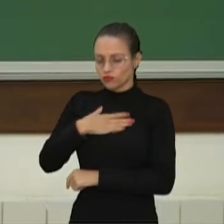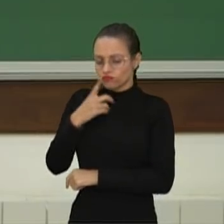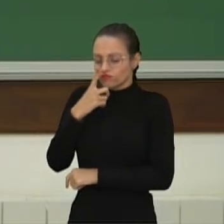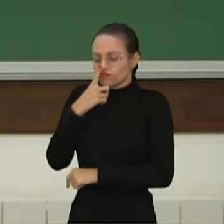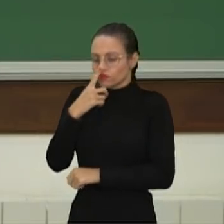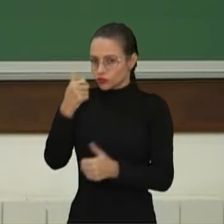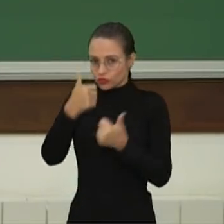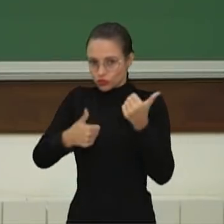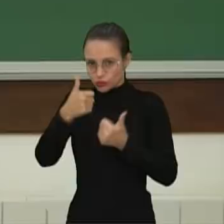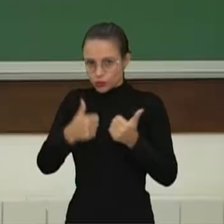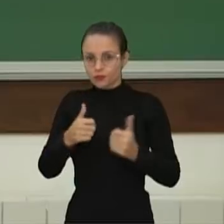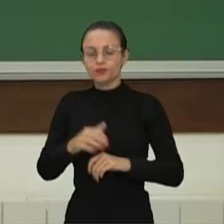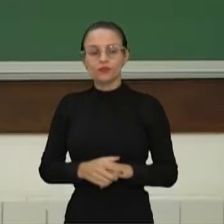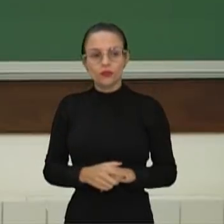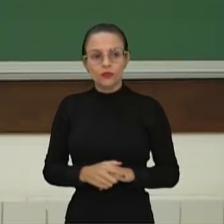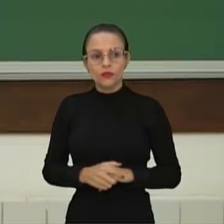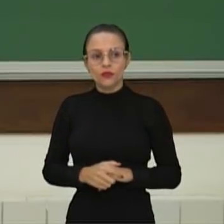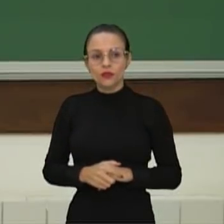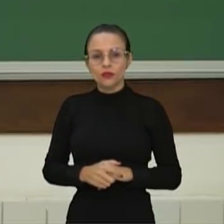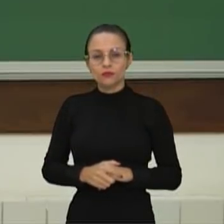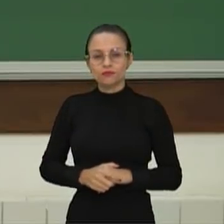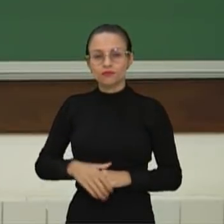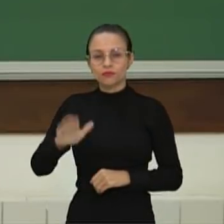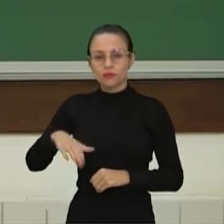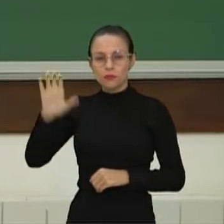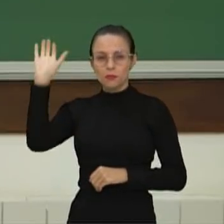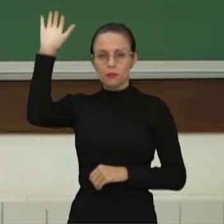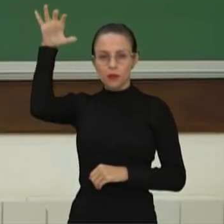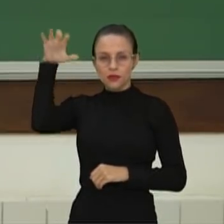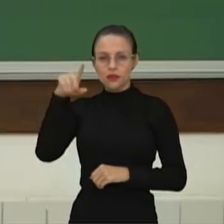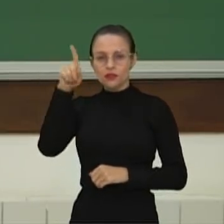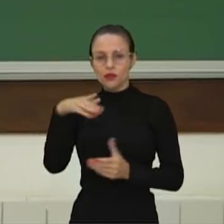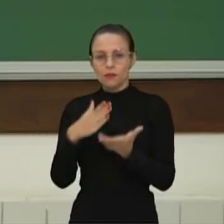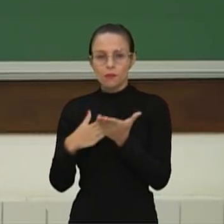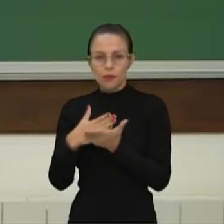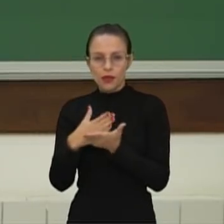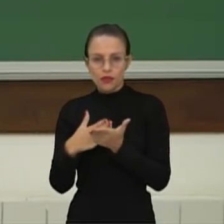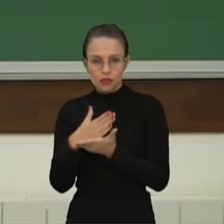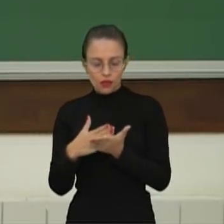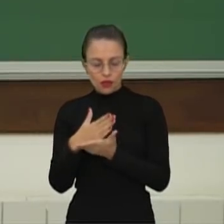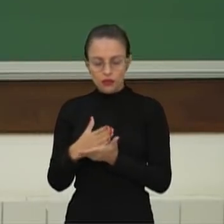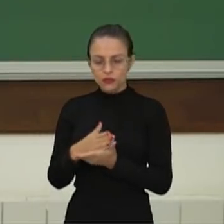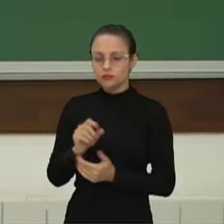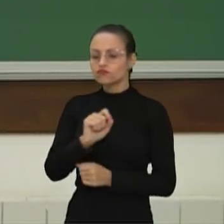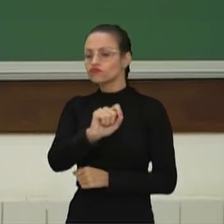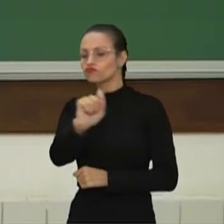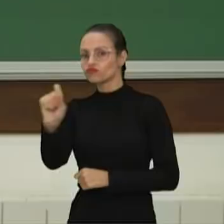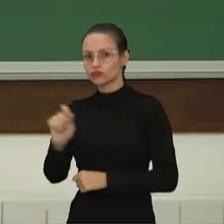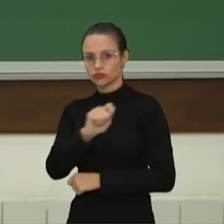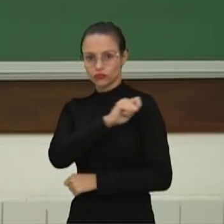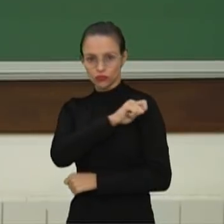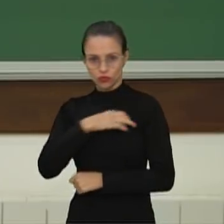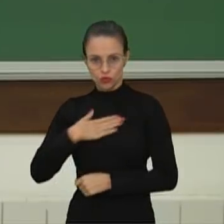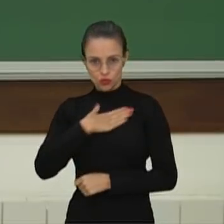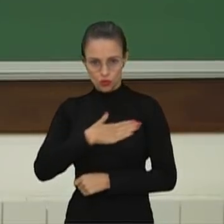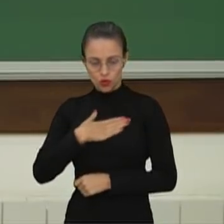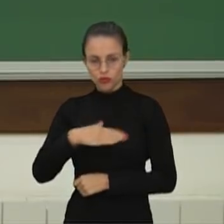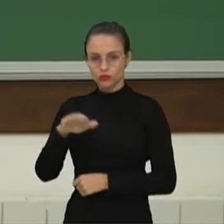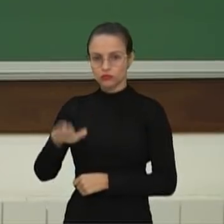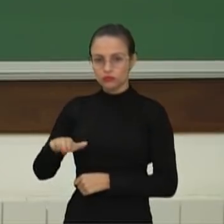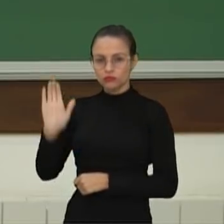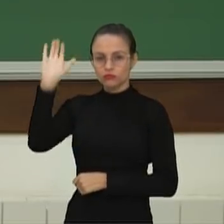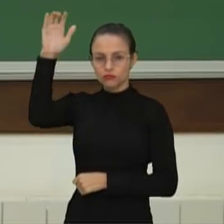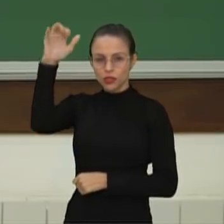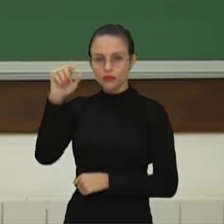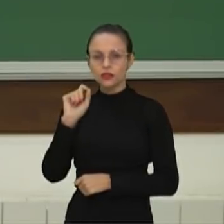futebol. E basquete foi a metade, né, dos entrevistados que gostam da modalidade